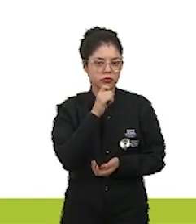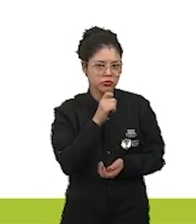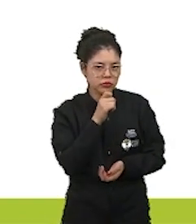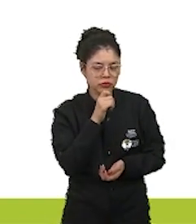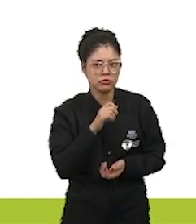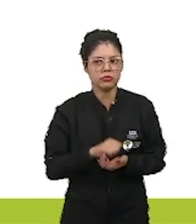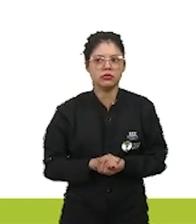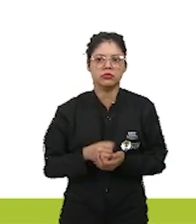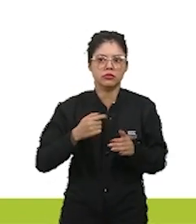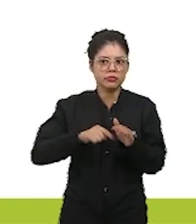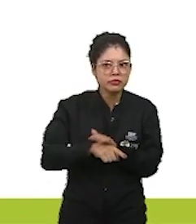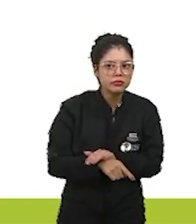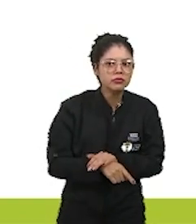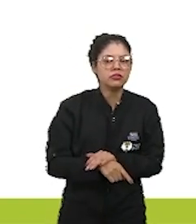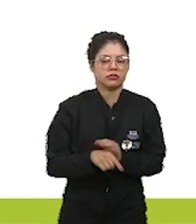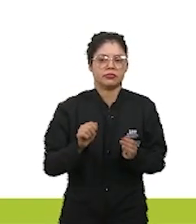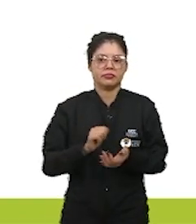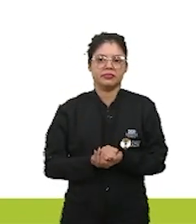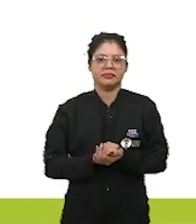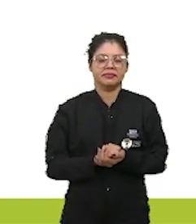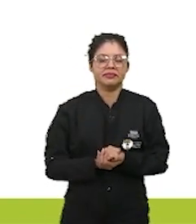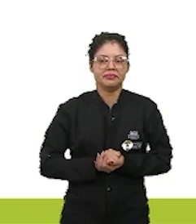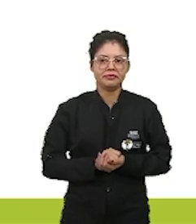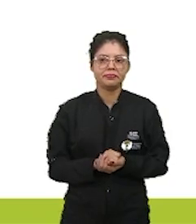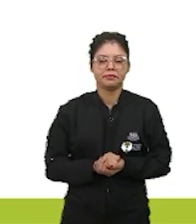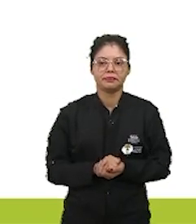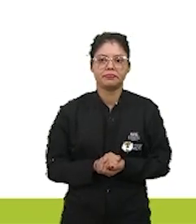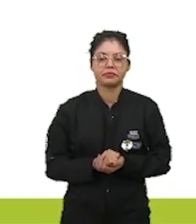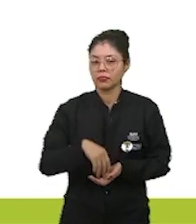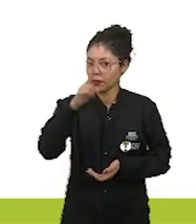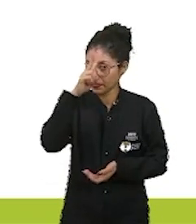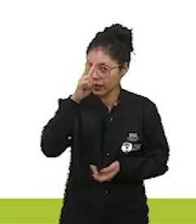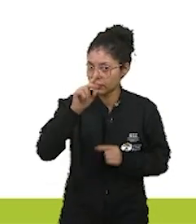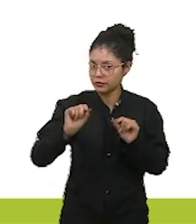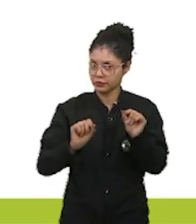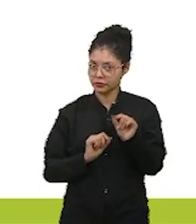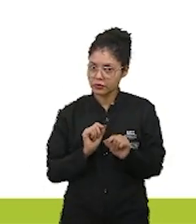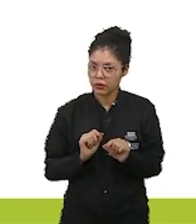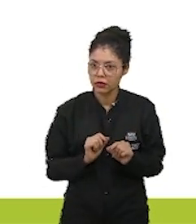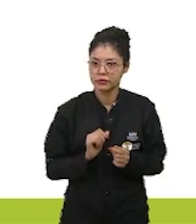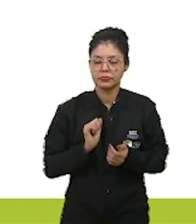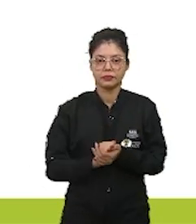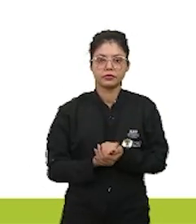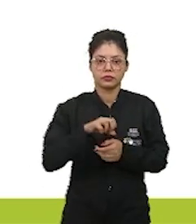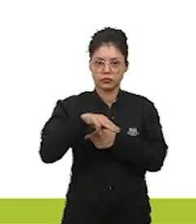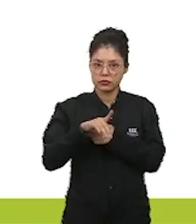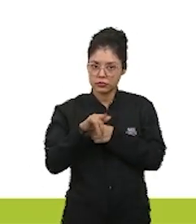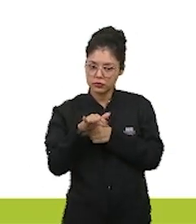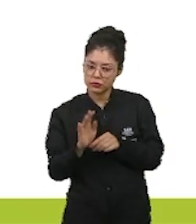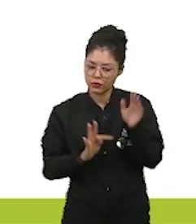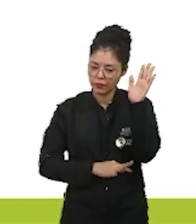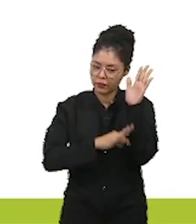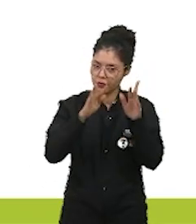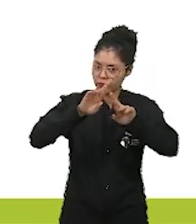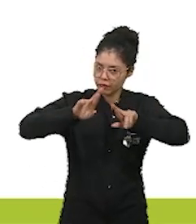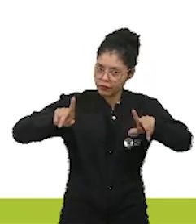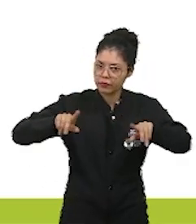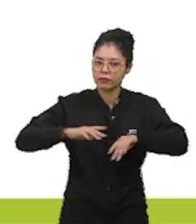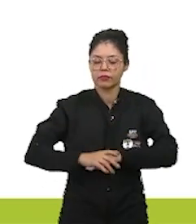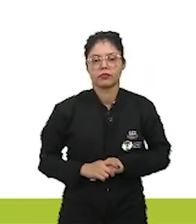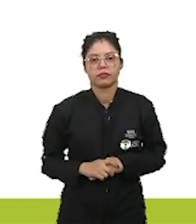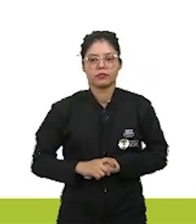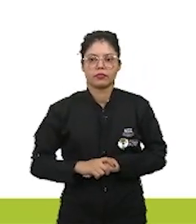resfriar dentro ali da crosta terrestre, tá? Lembrando que do magma existem várias temperaturas diferentes,